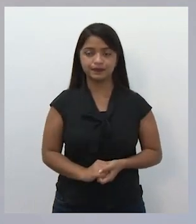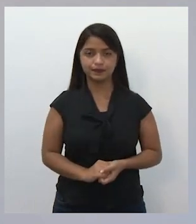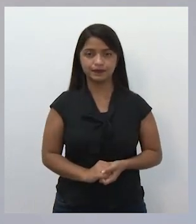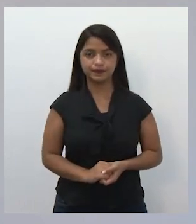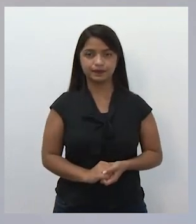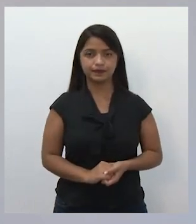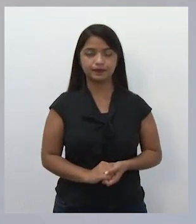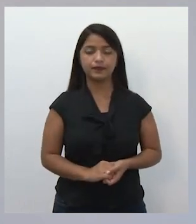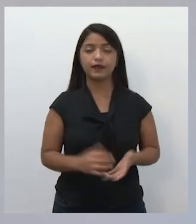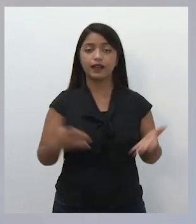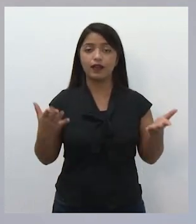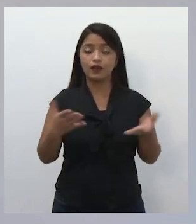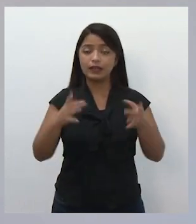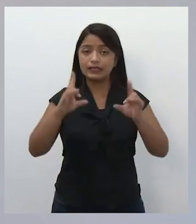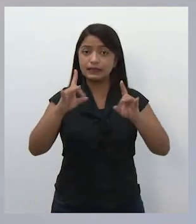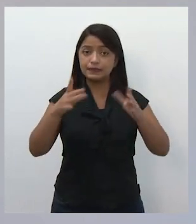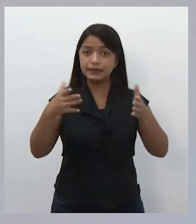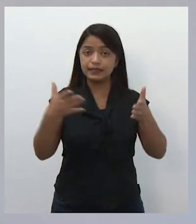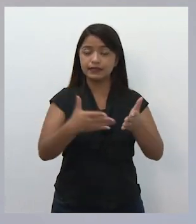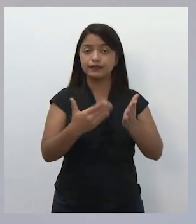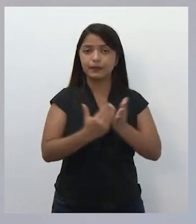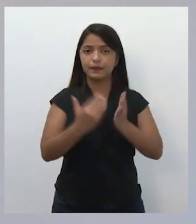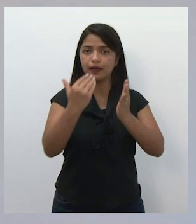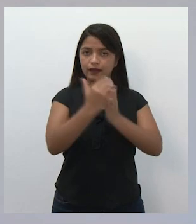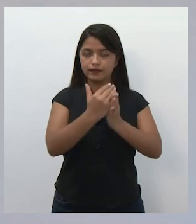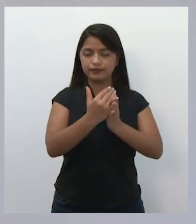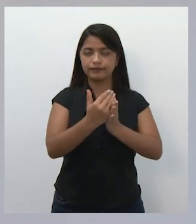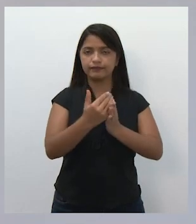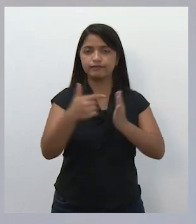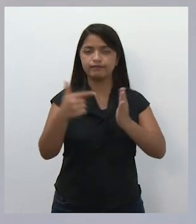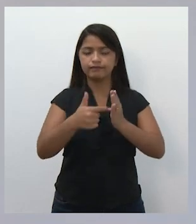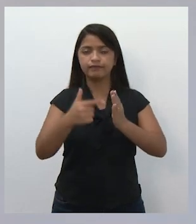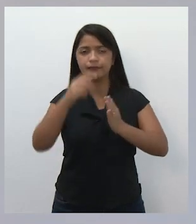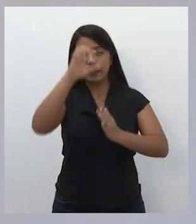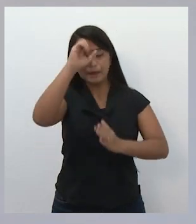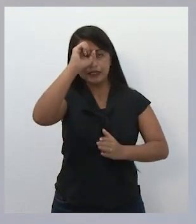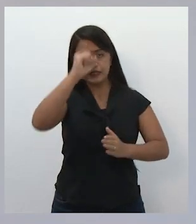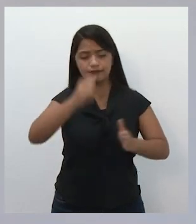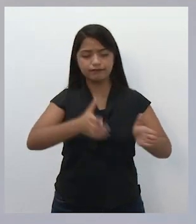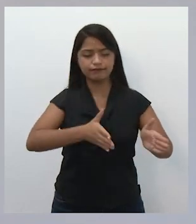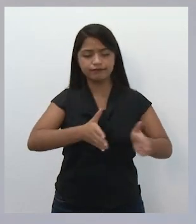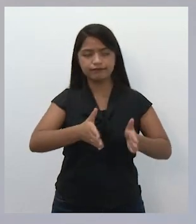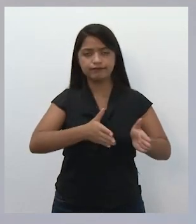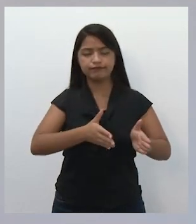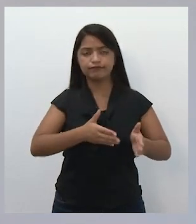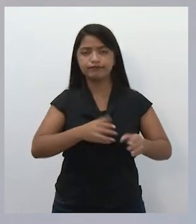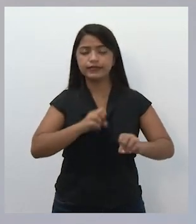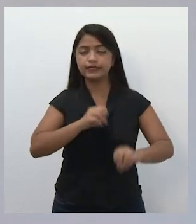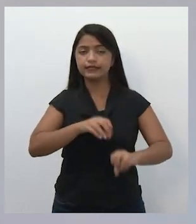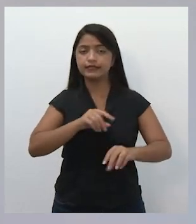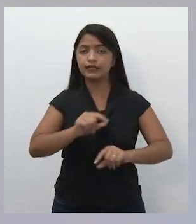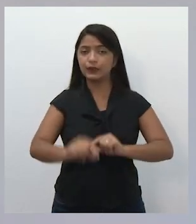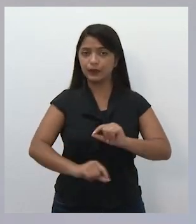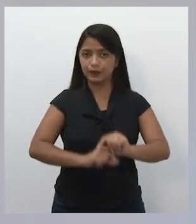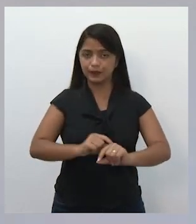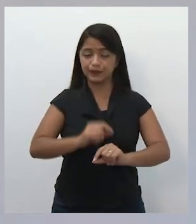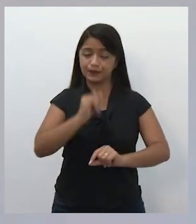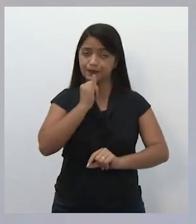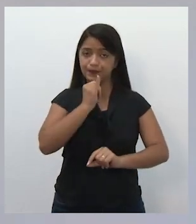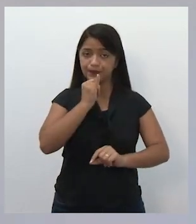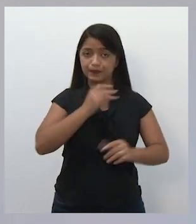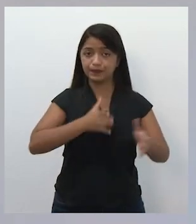ficou mais específico o que vai ser trabalhado naquela situação de aprendizagem. Então, tem situação de aprendizagem que vai estar sendo